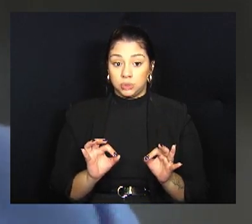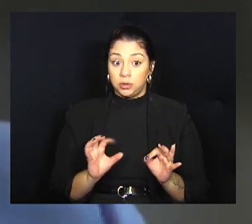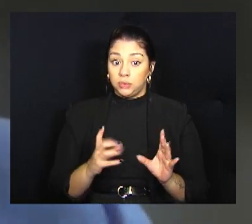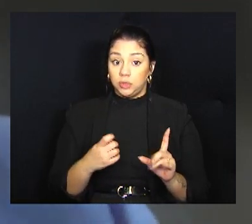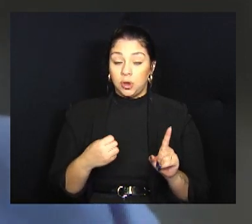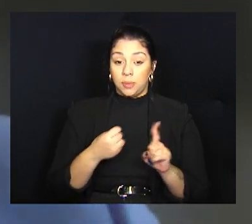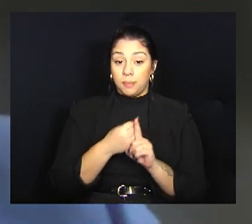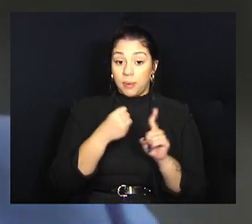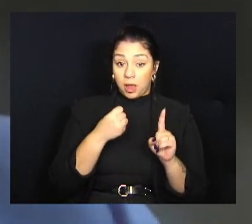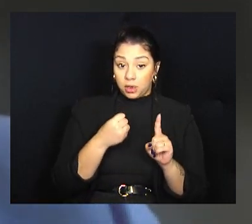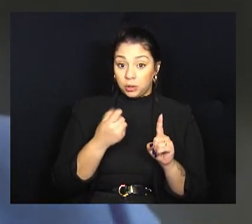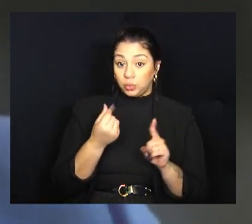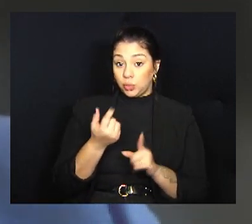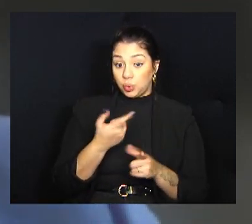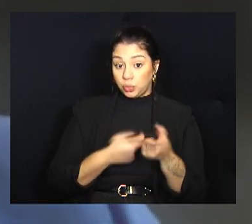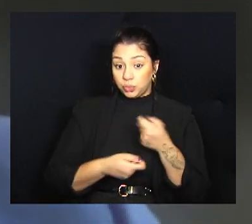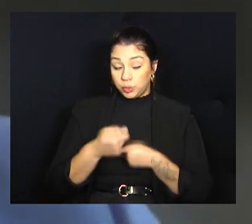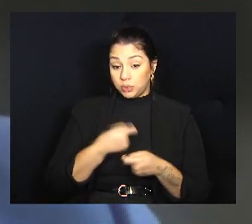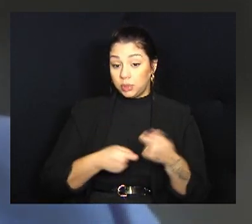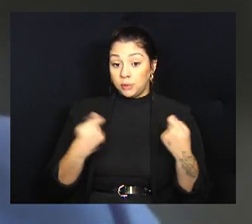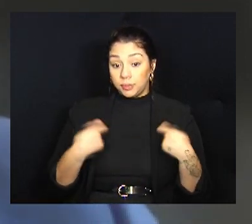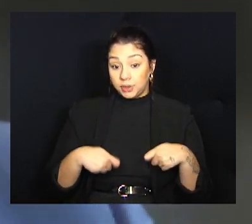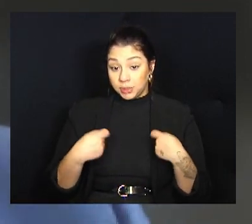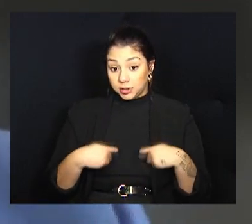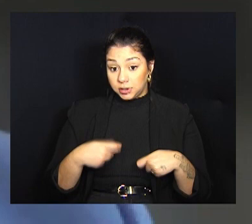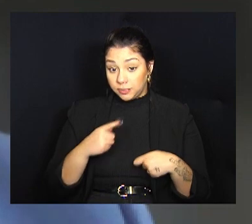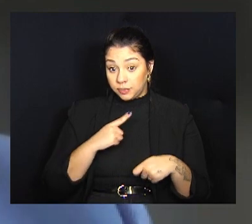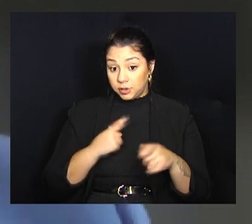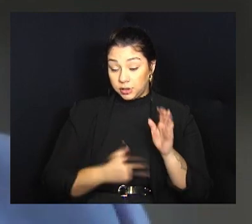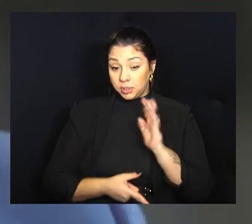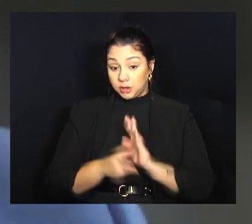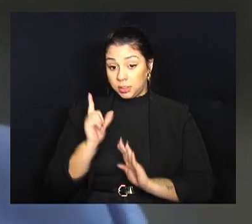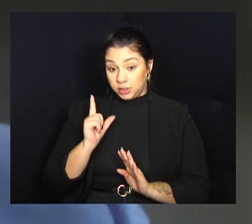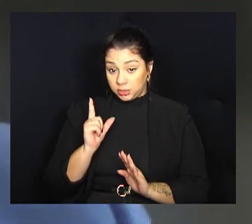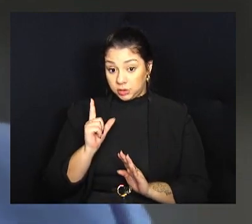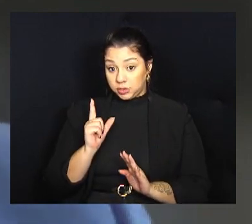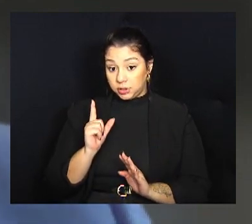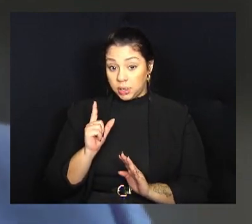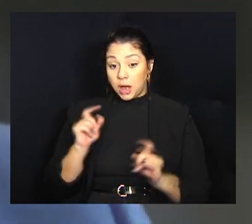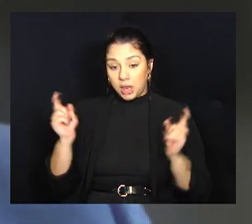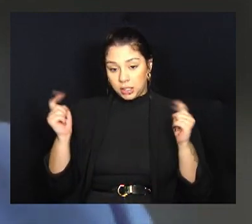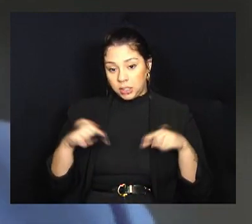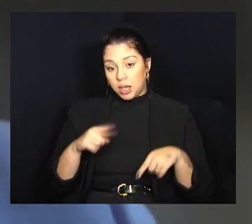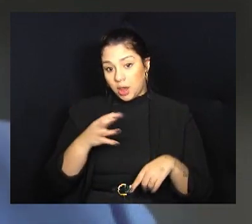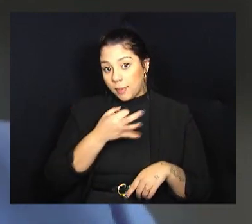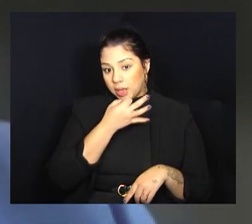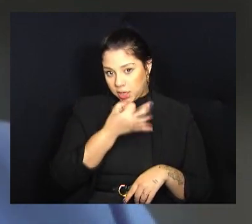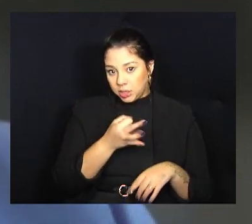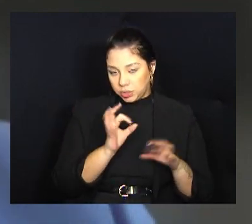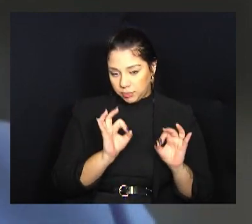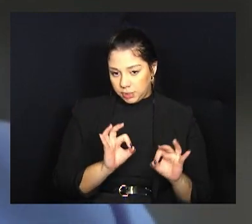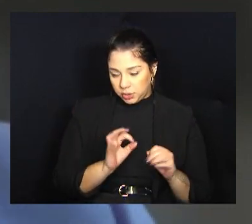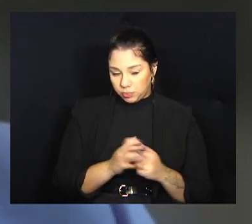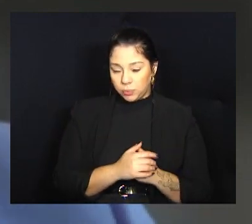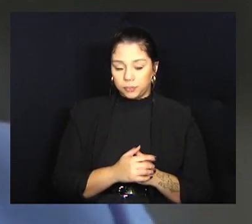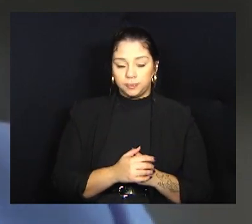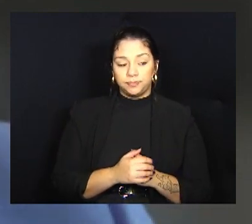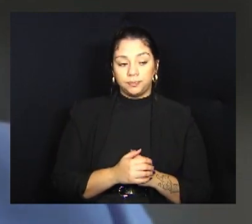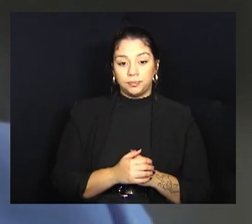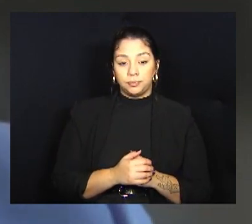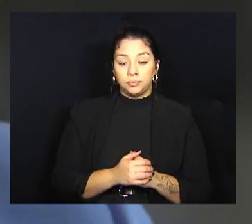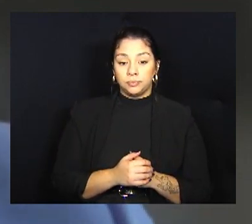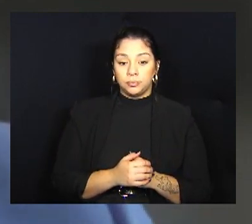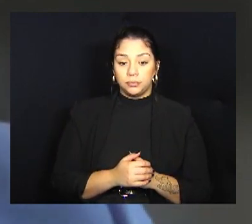os impactos orçamentários, eu acho que deveriam ser feitos antes. Aqui, no caso, é uma crítica já, tá? Eu faço das